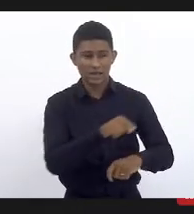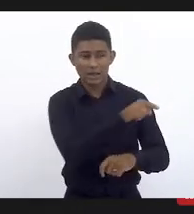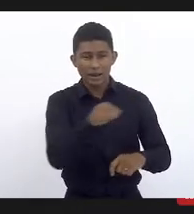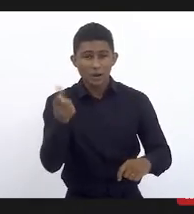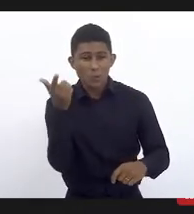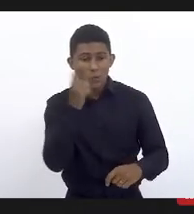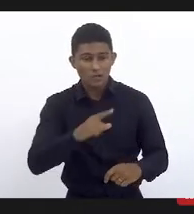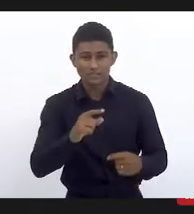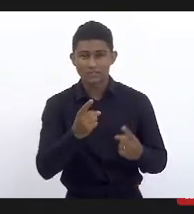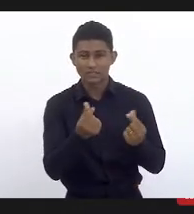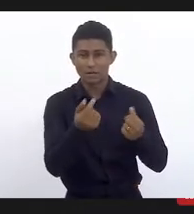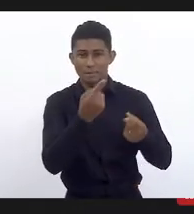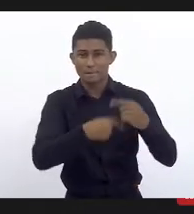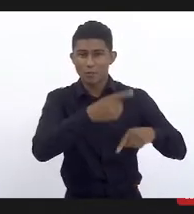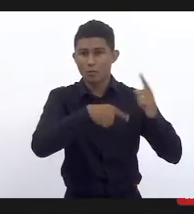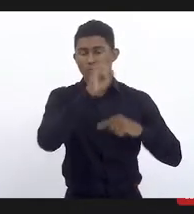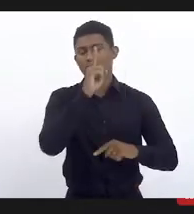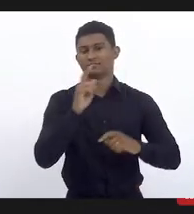vou escolher.